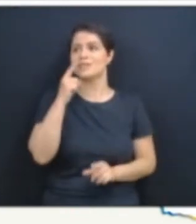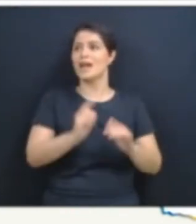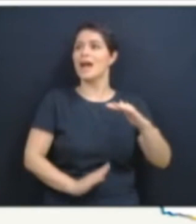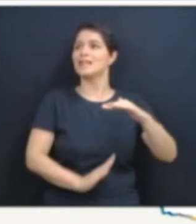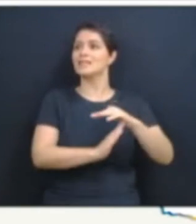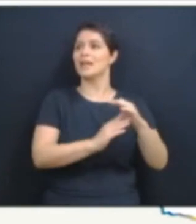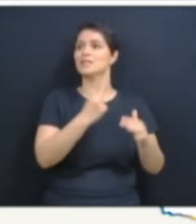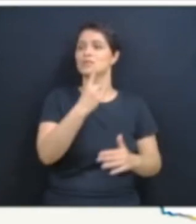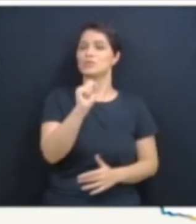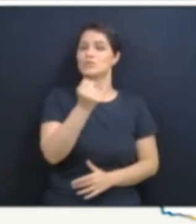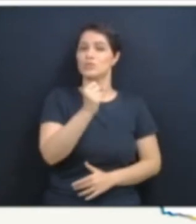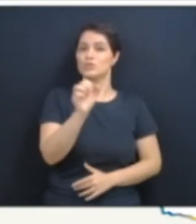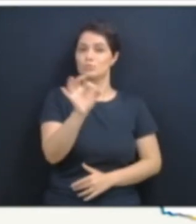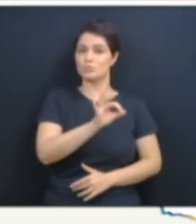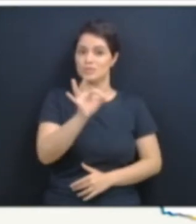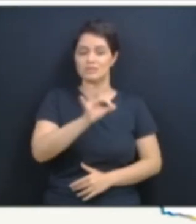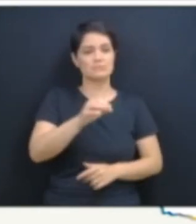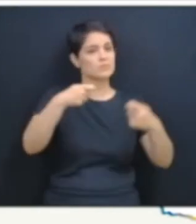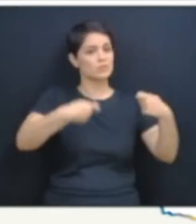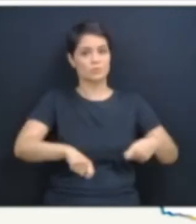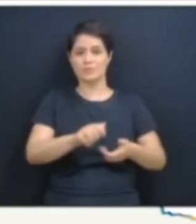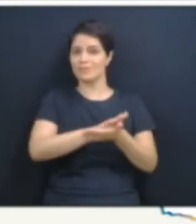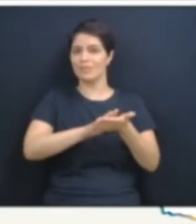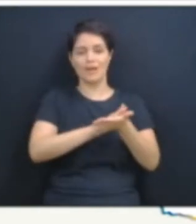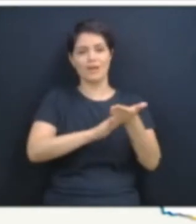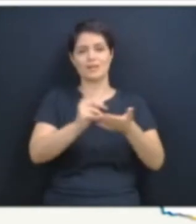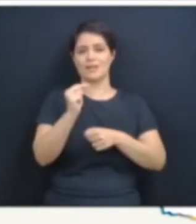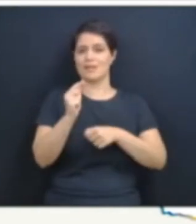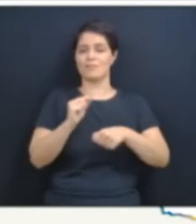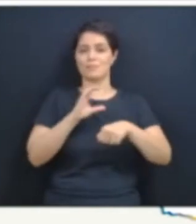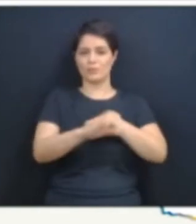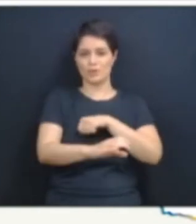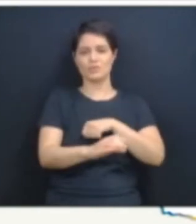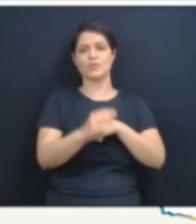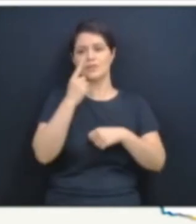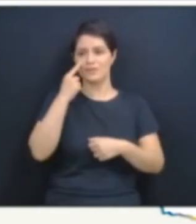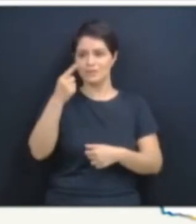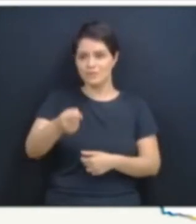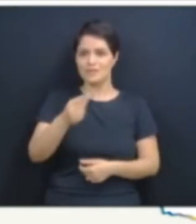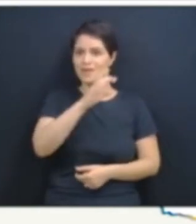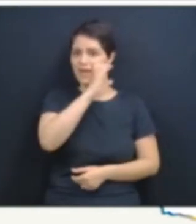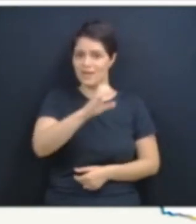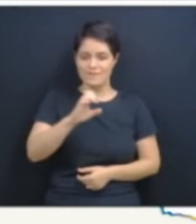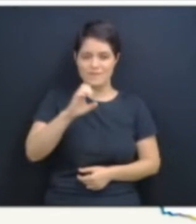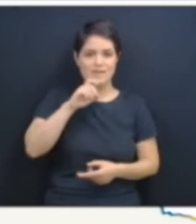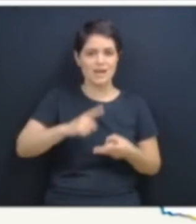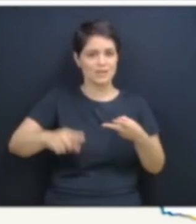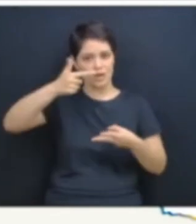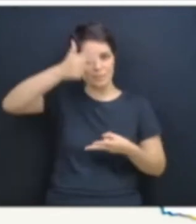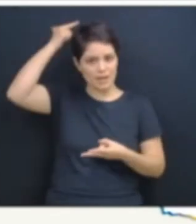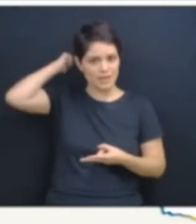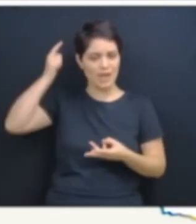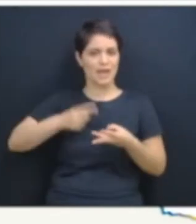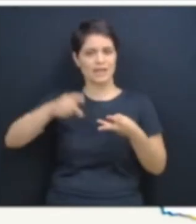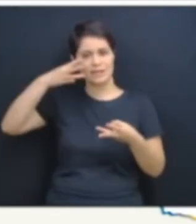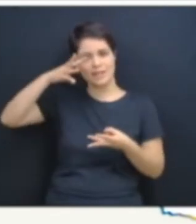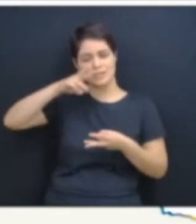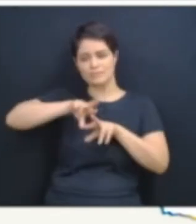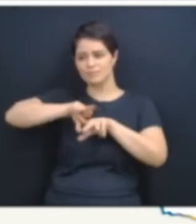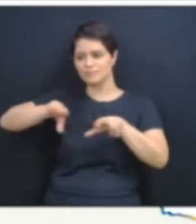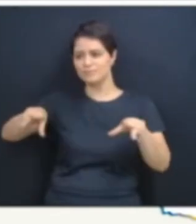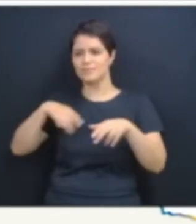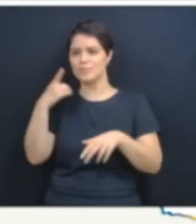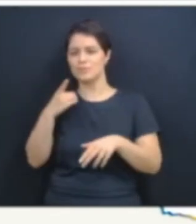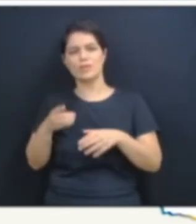senhor foi lá junto com a gente, o Romanelli foi lá, o Tercílio teve lá, outros deputados. Antigamente era cada 1%. Todavia, depois